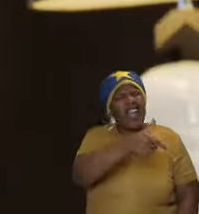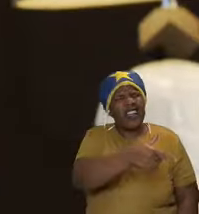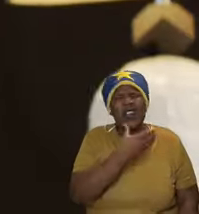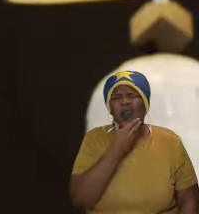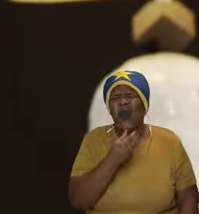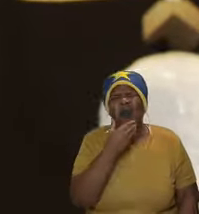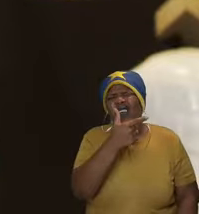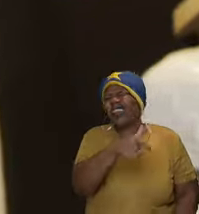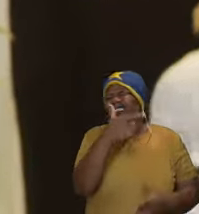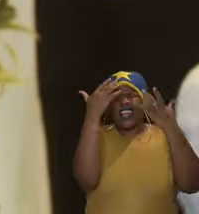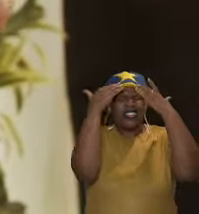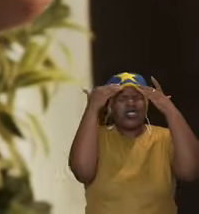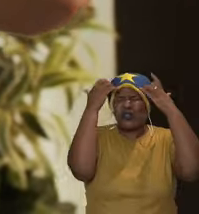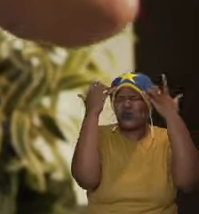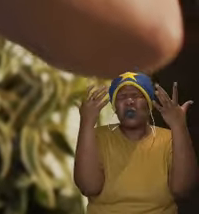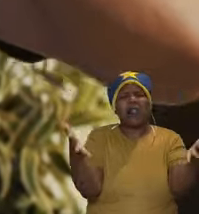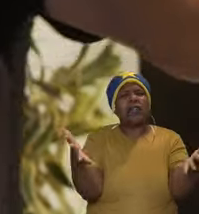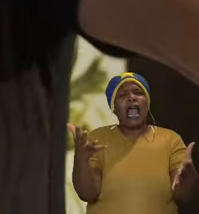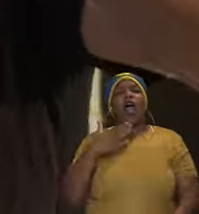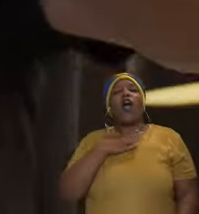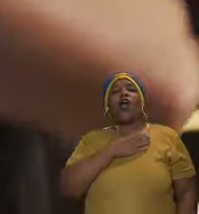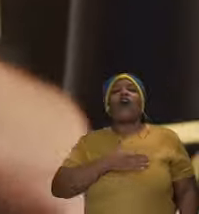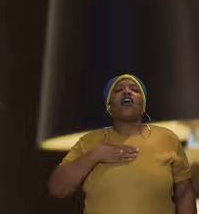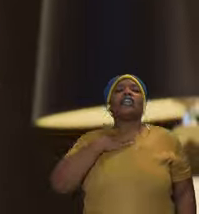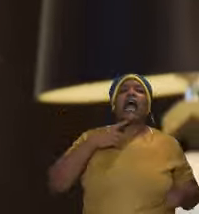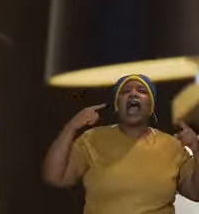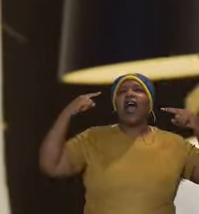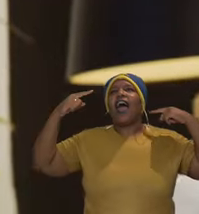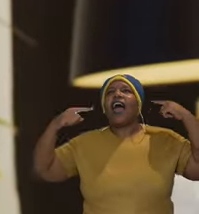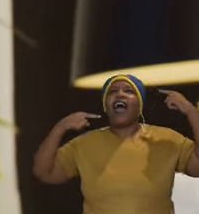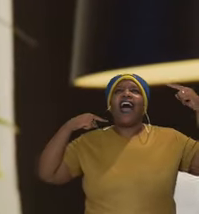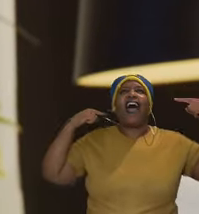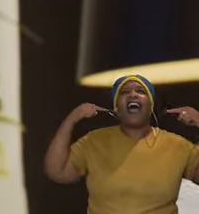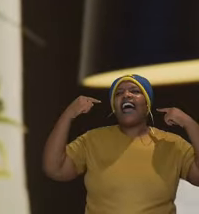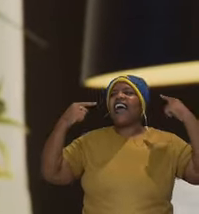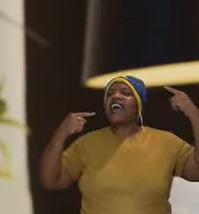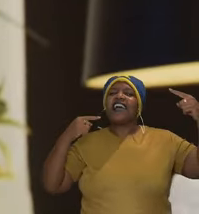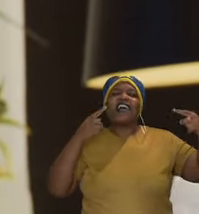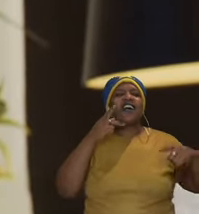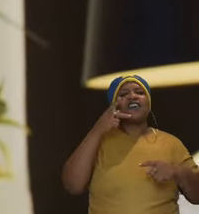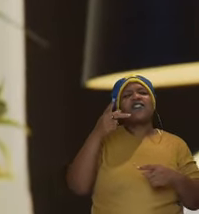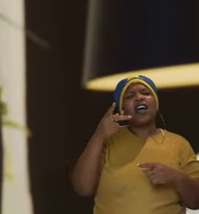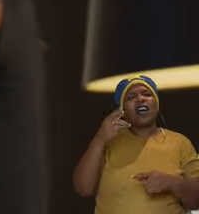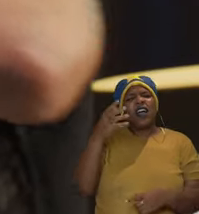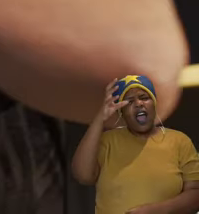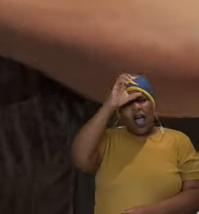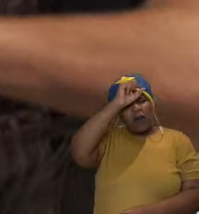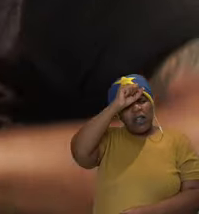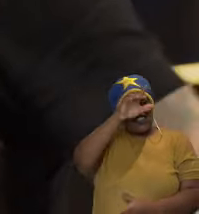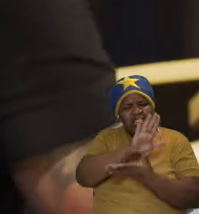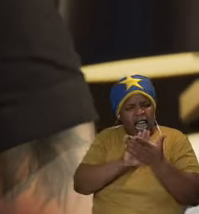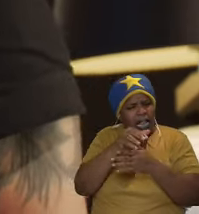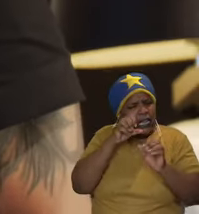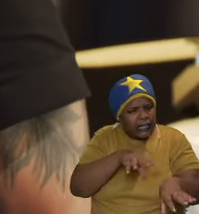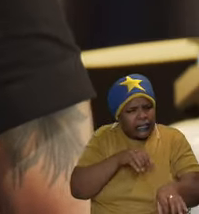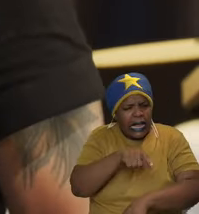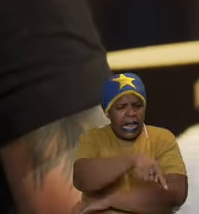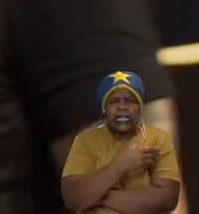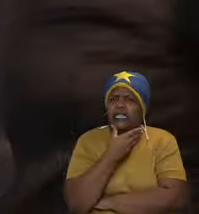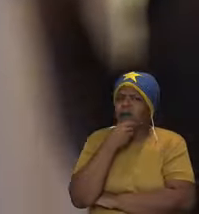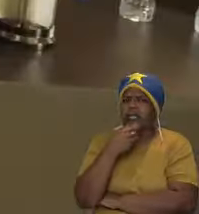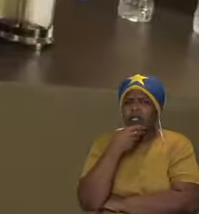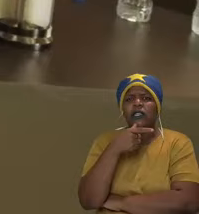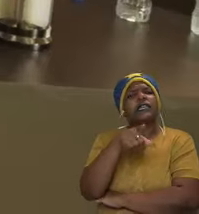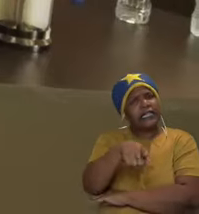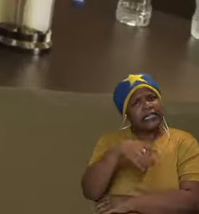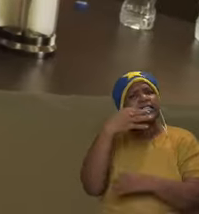tem juízo, não lembrou, cê da loucura. Não cumpre nada de tudo que eu ensinei. Esse menino tem juízo, sim,